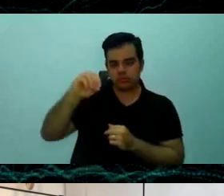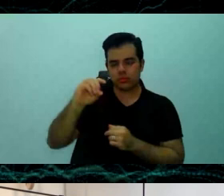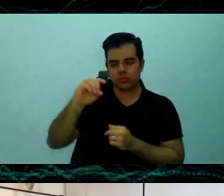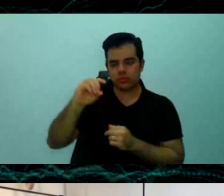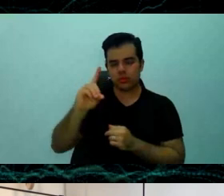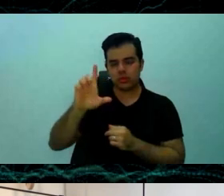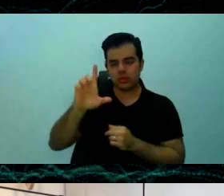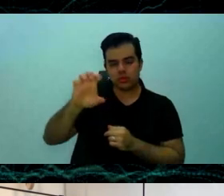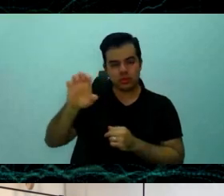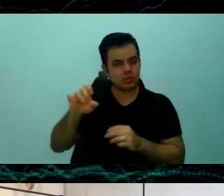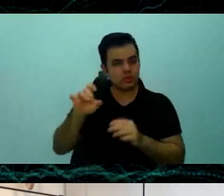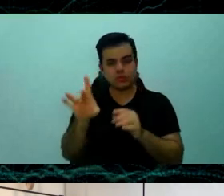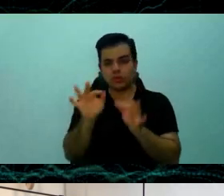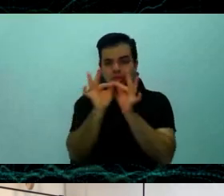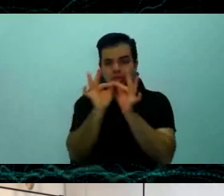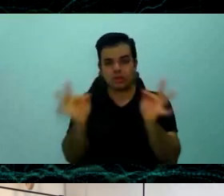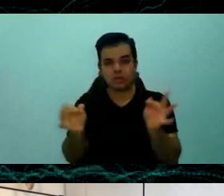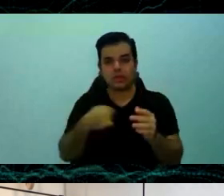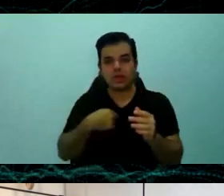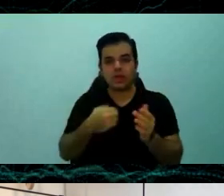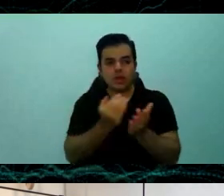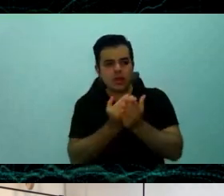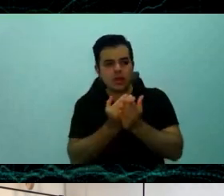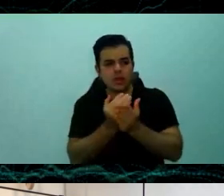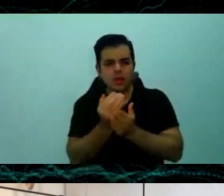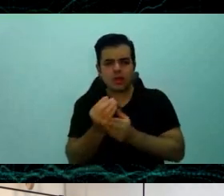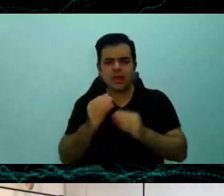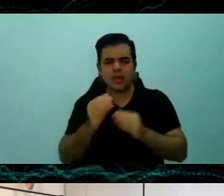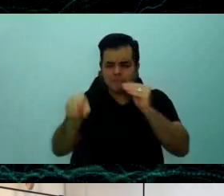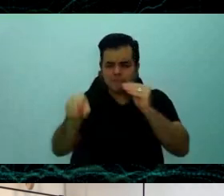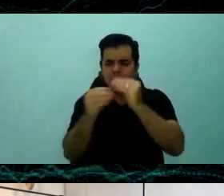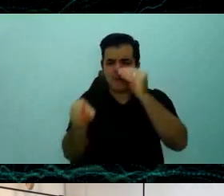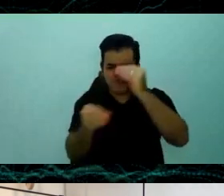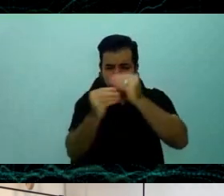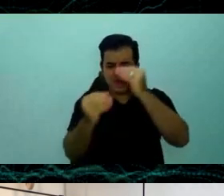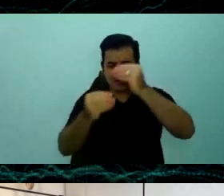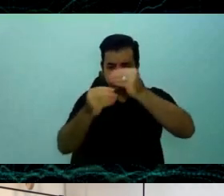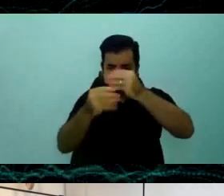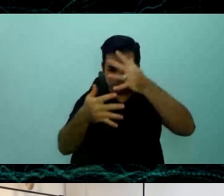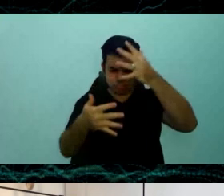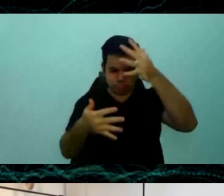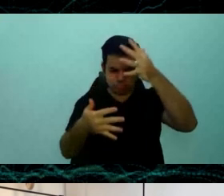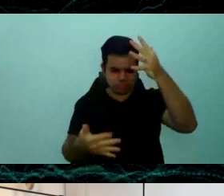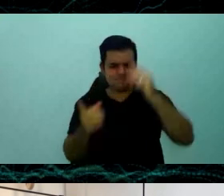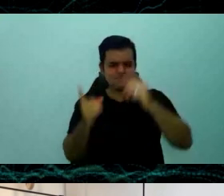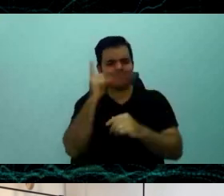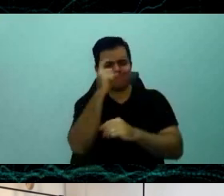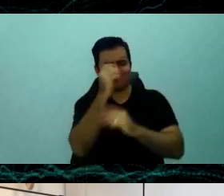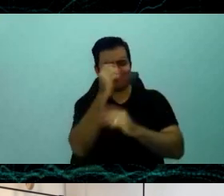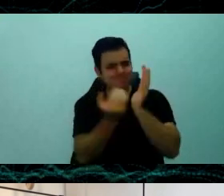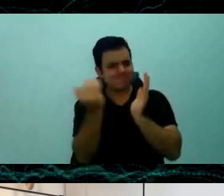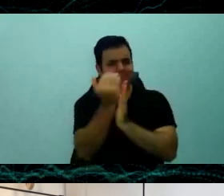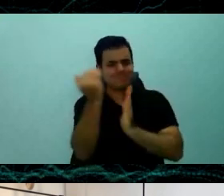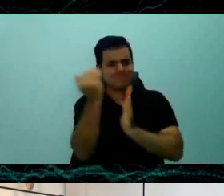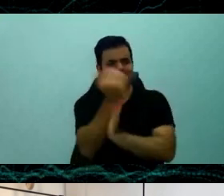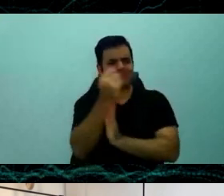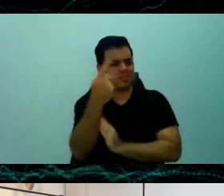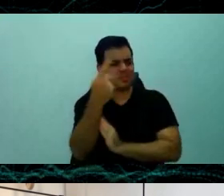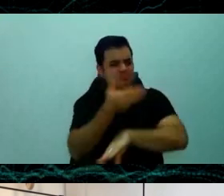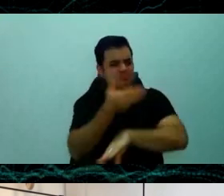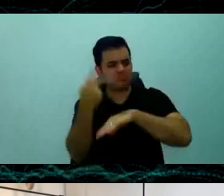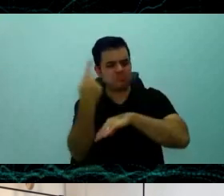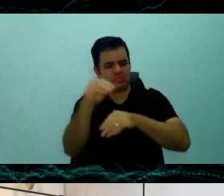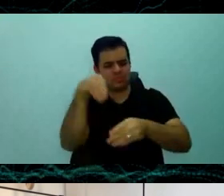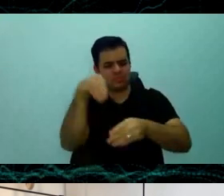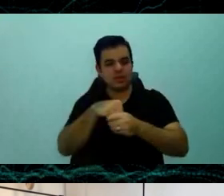um módulo. Só que eu já estou começando a adicionar muita complexidade fora do que o Terraform gostaria. E é para isso que